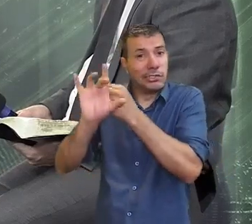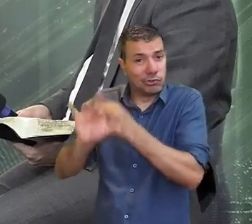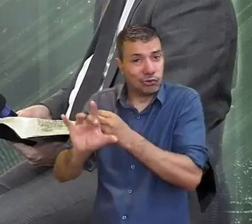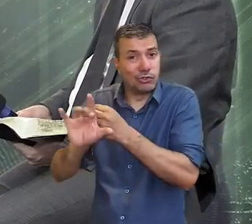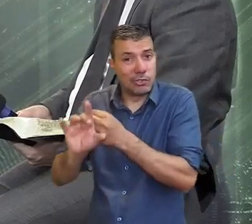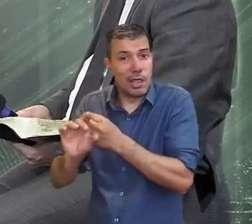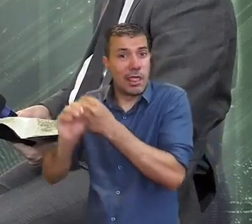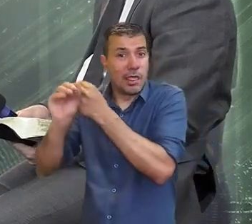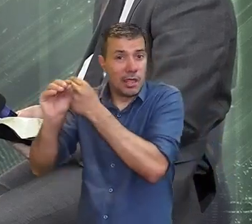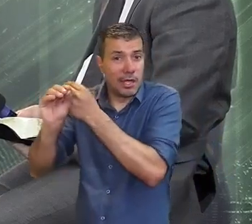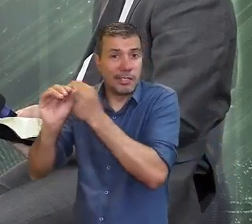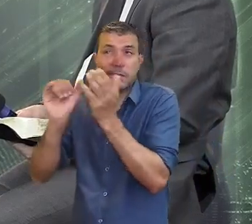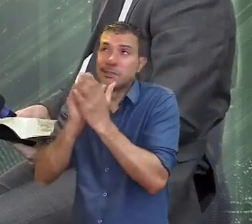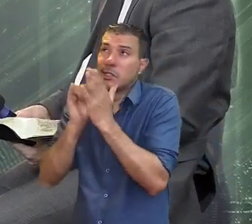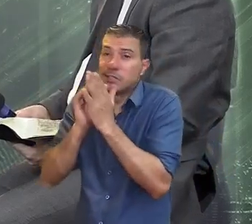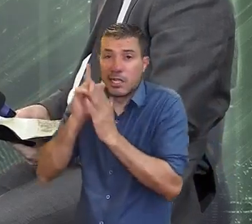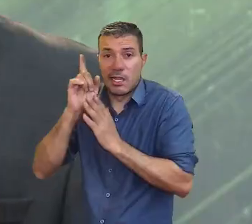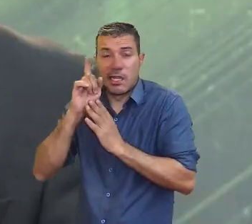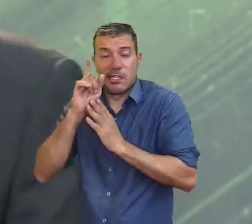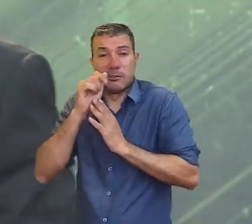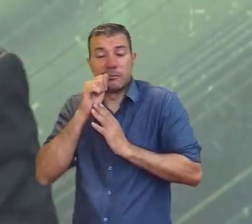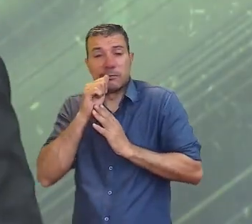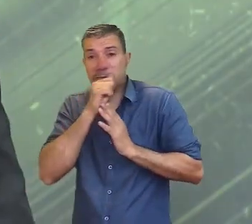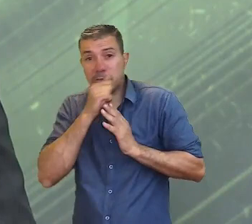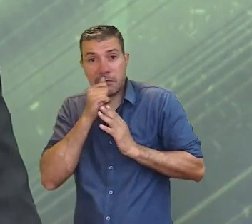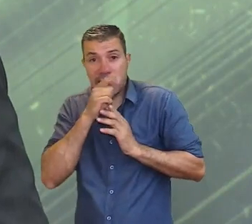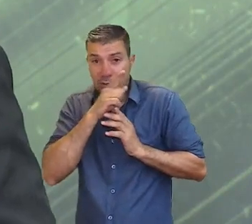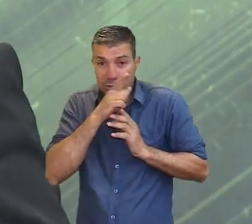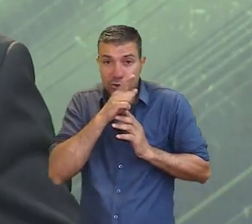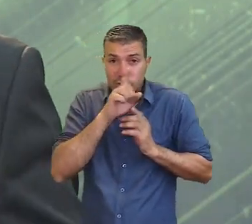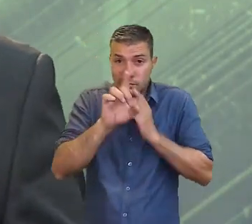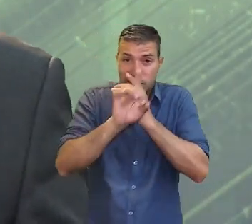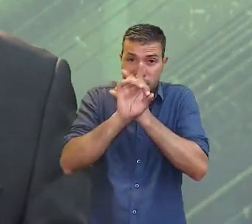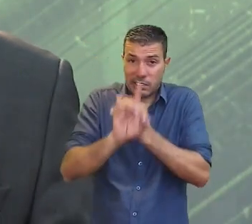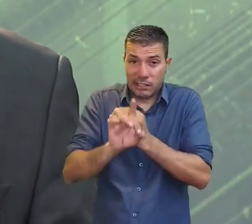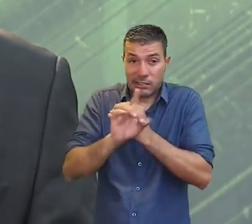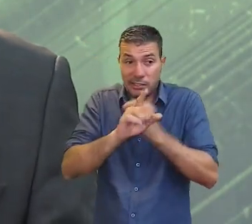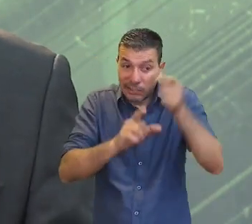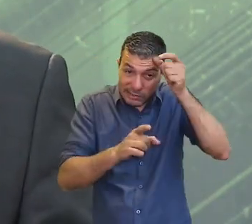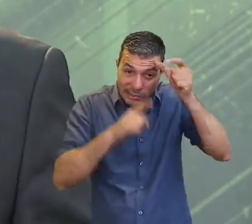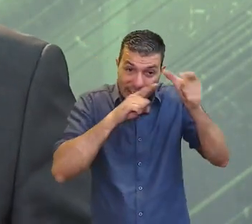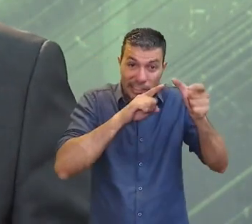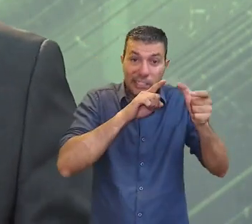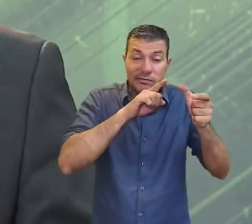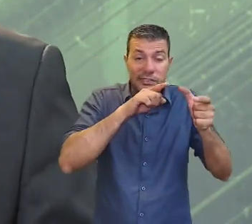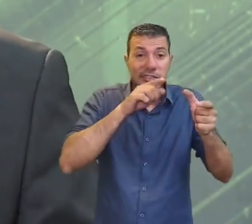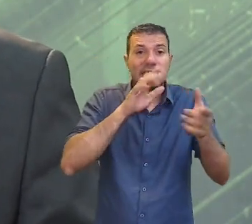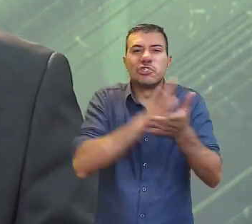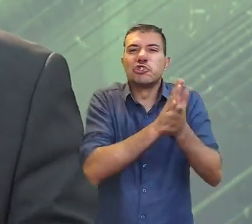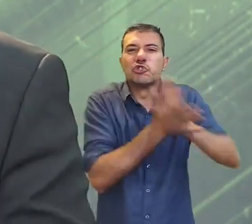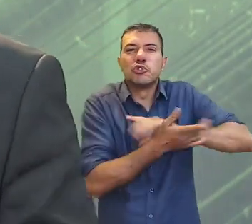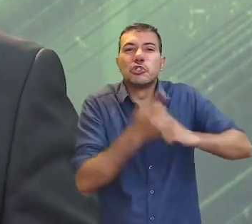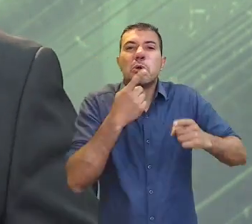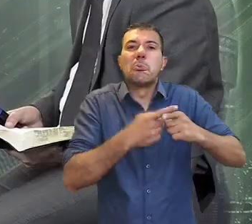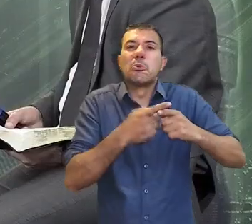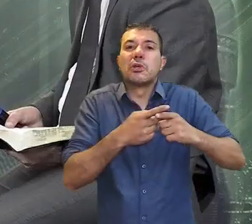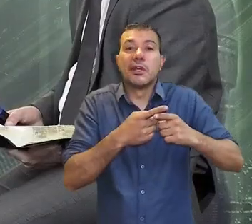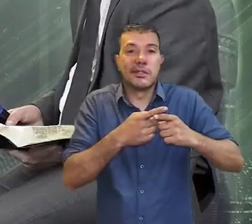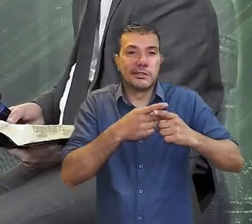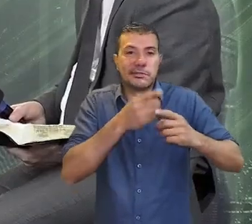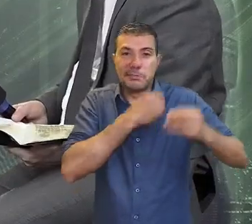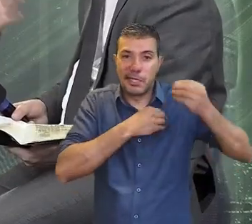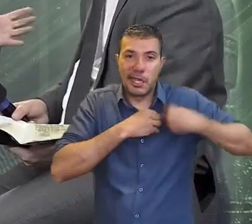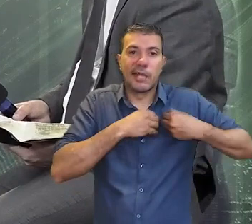é Jesus. Jesus, ele na cruz, ele levou os nossos pecados sobre o madeiro, mas Satanás, ele pagará pelos pecados. Correto, pastor,